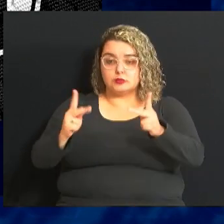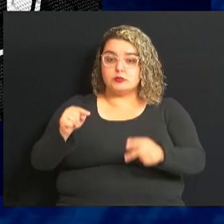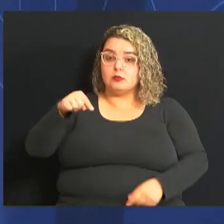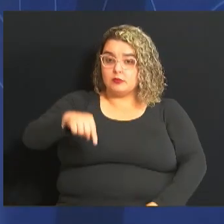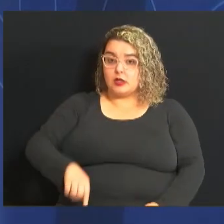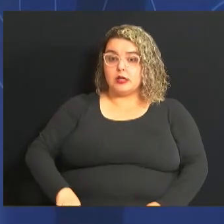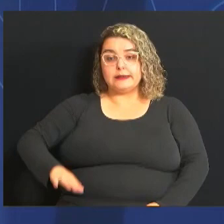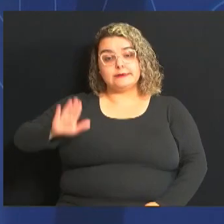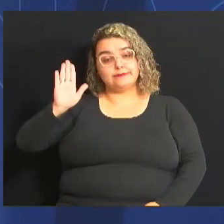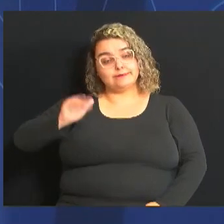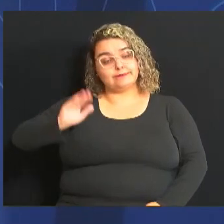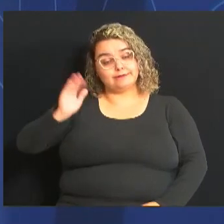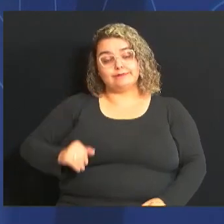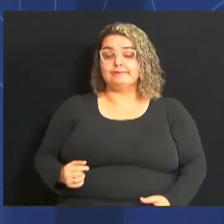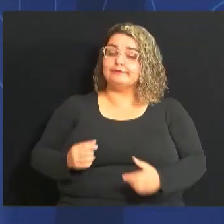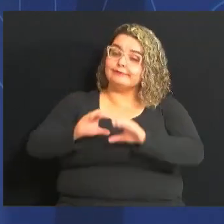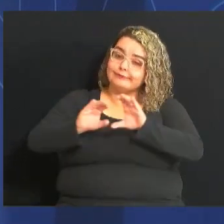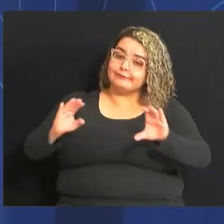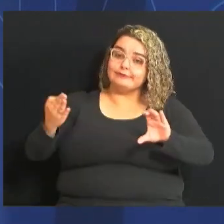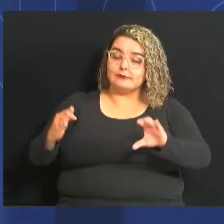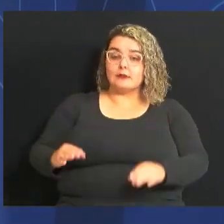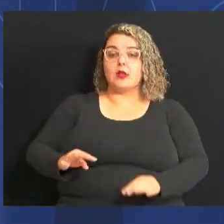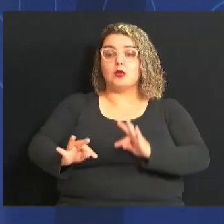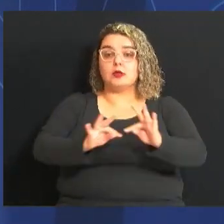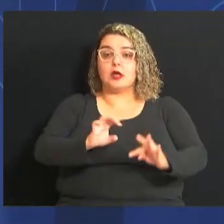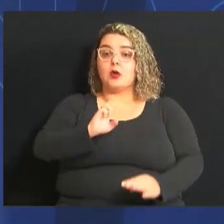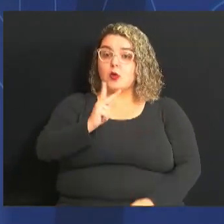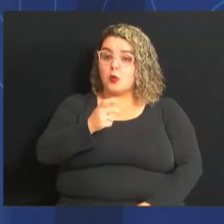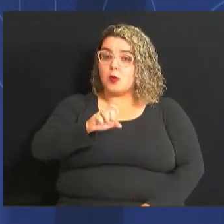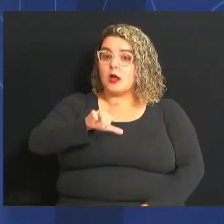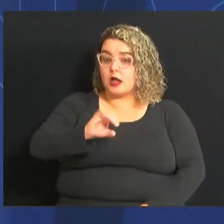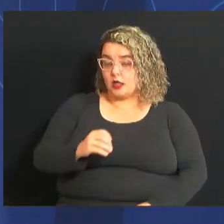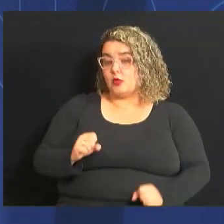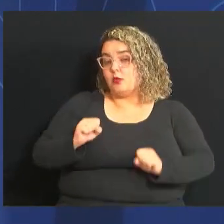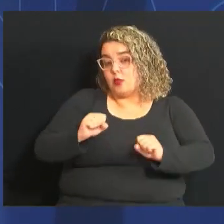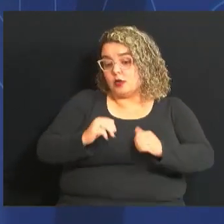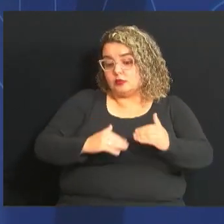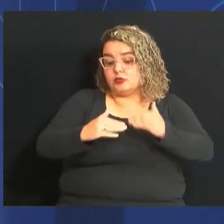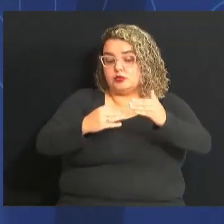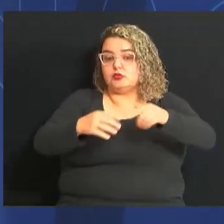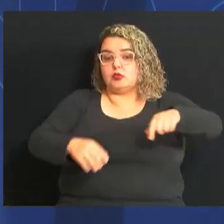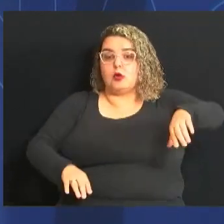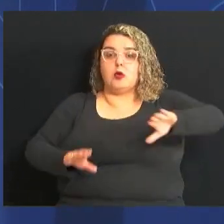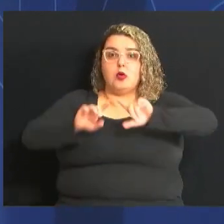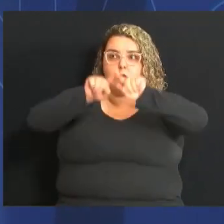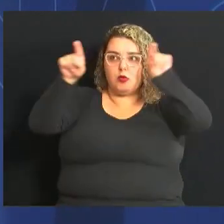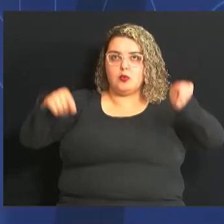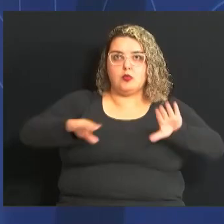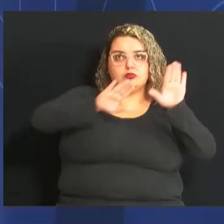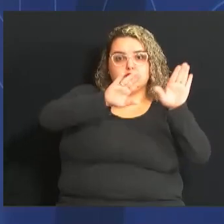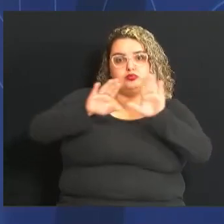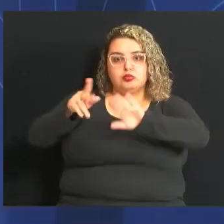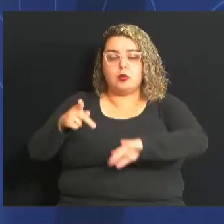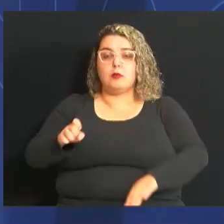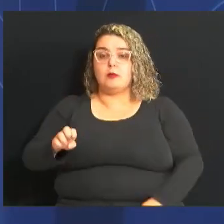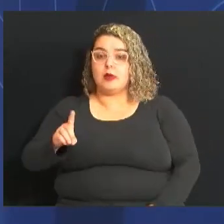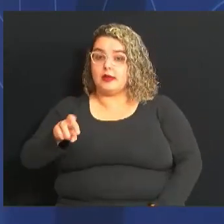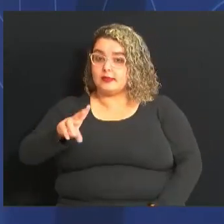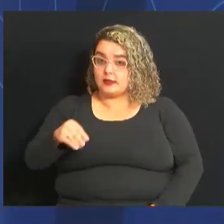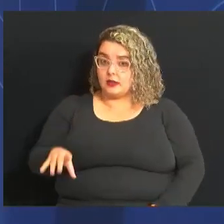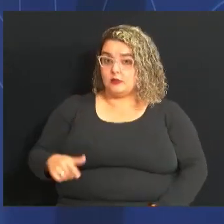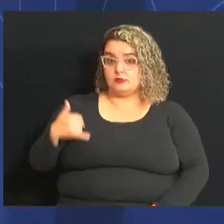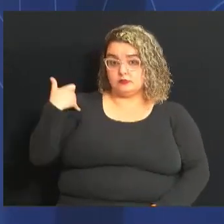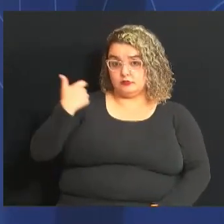da Série B, o técnico Hélio dos Anjos deve promover a estreia do goleiro Pedrão, de 24 anos.